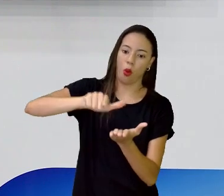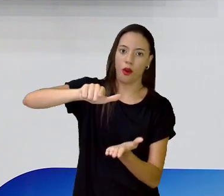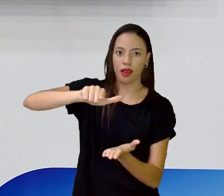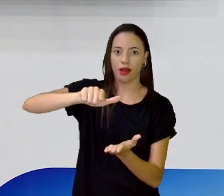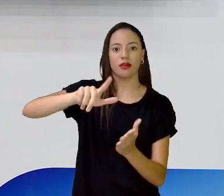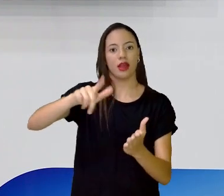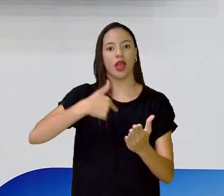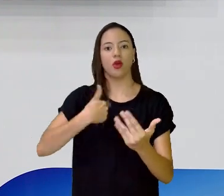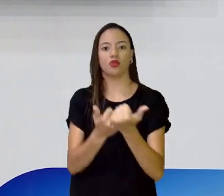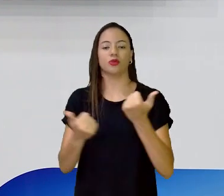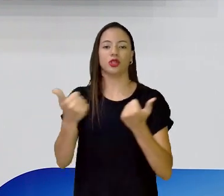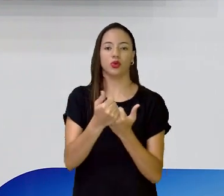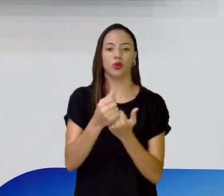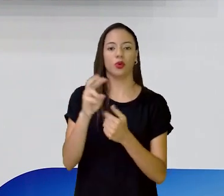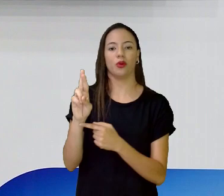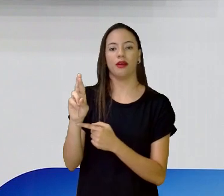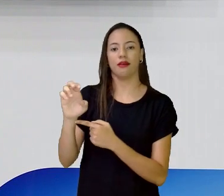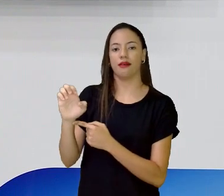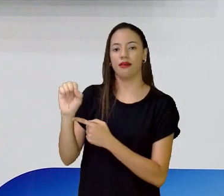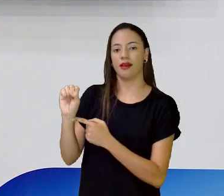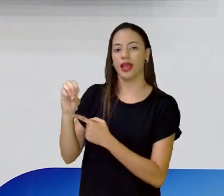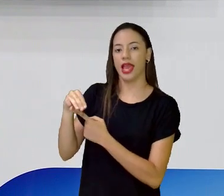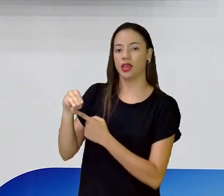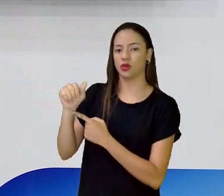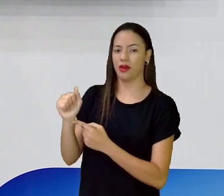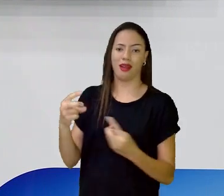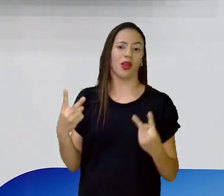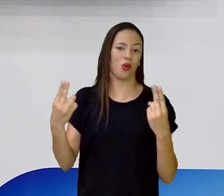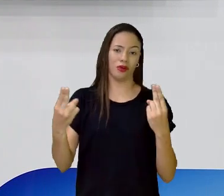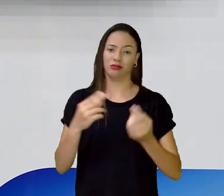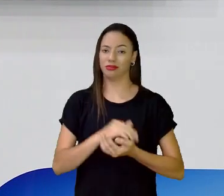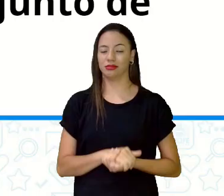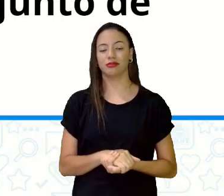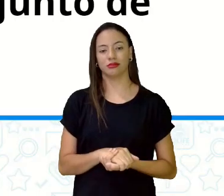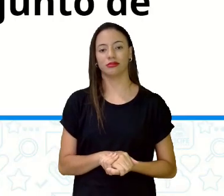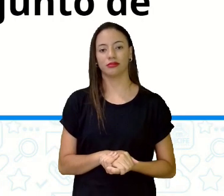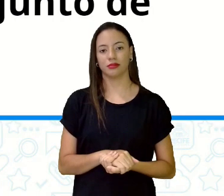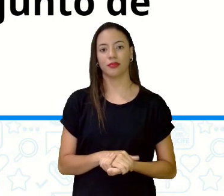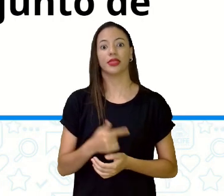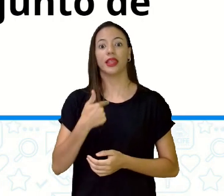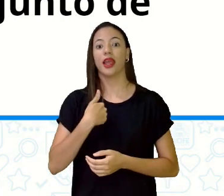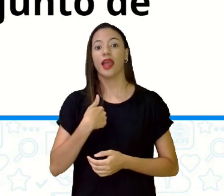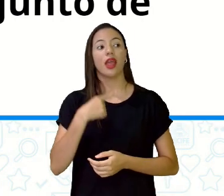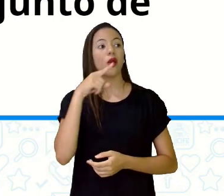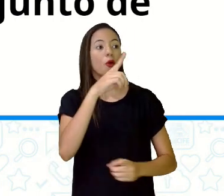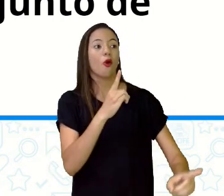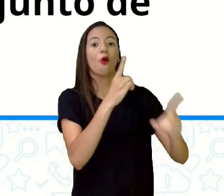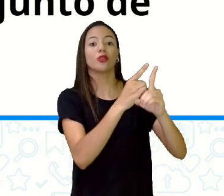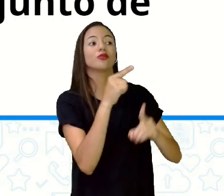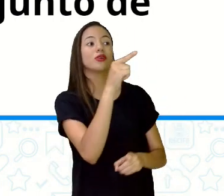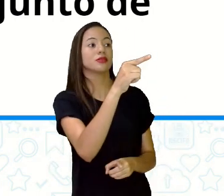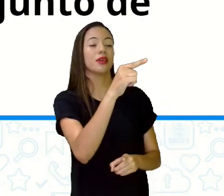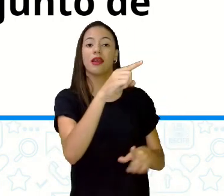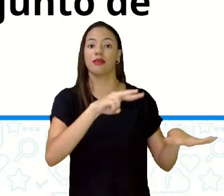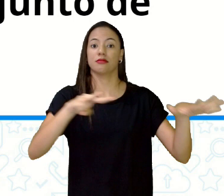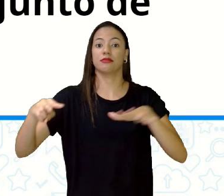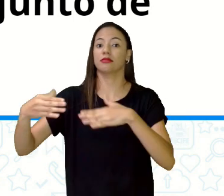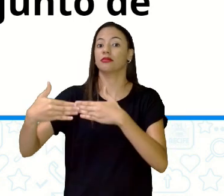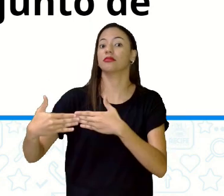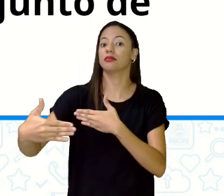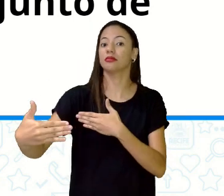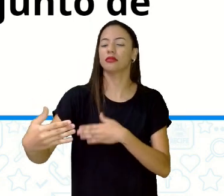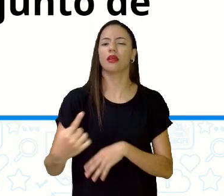resma, que significa a mesma coisa, tá? Te vejo daqui a uma semana. Uma